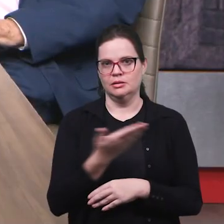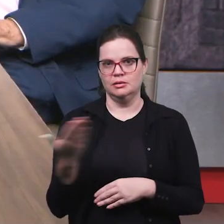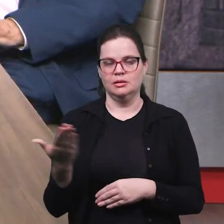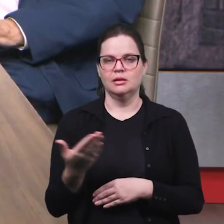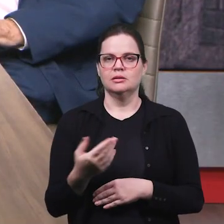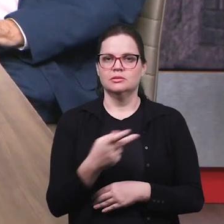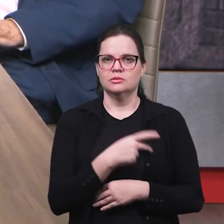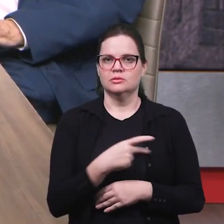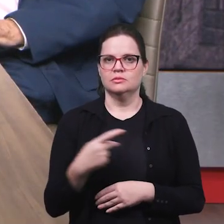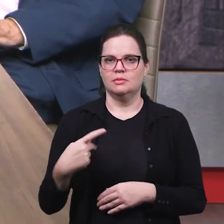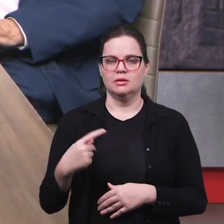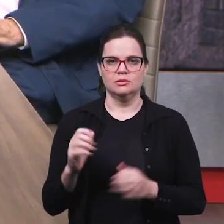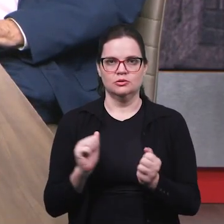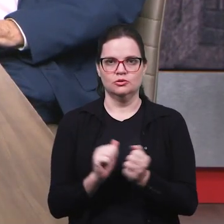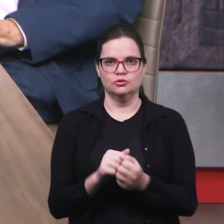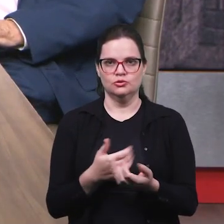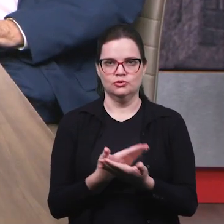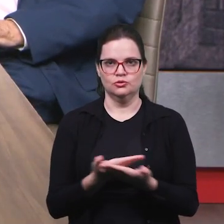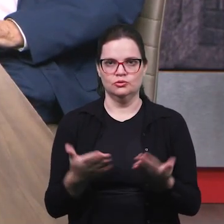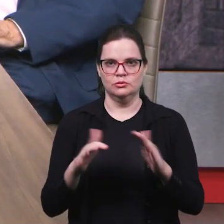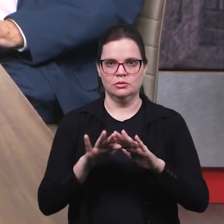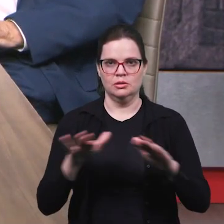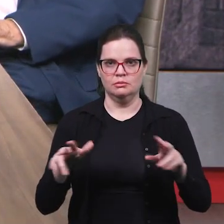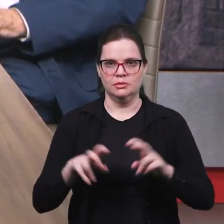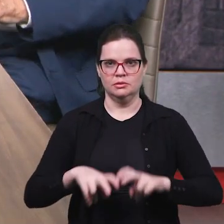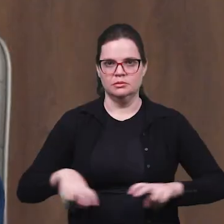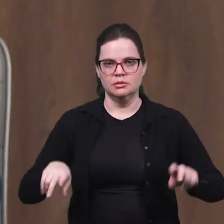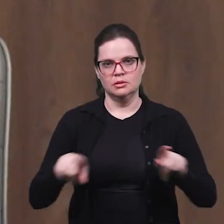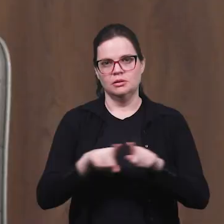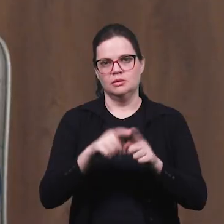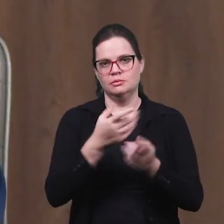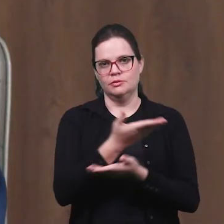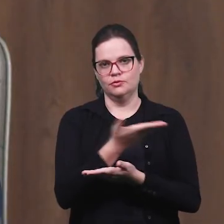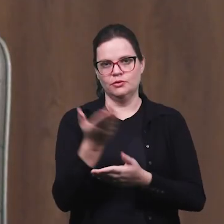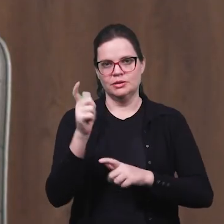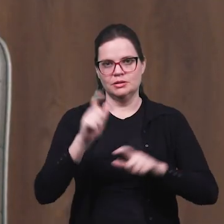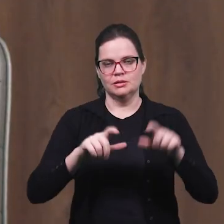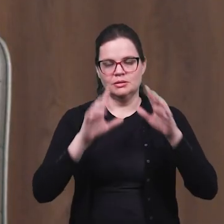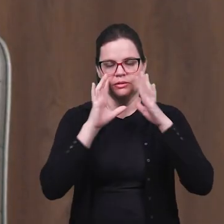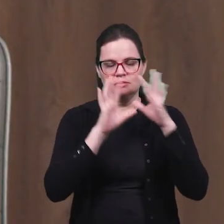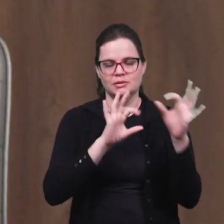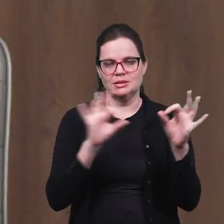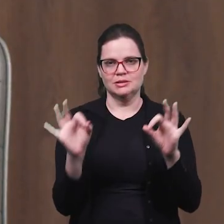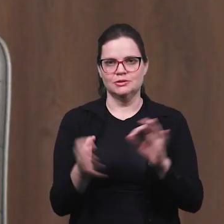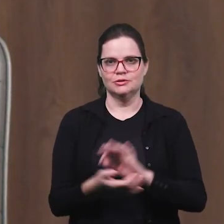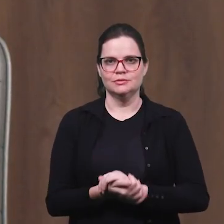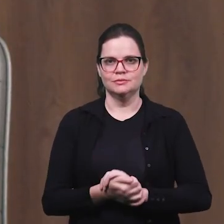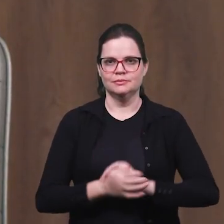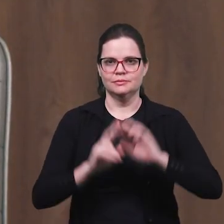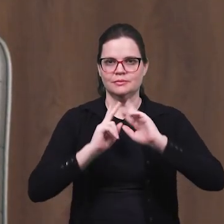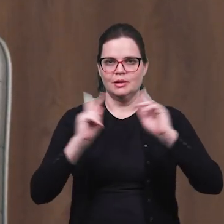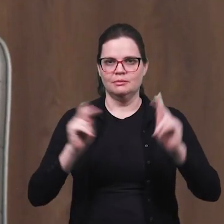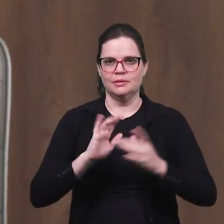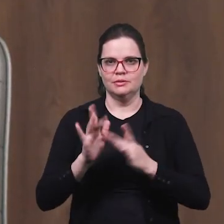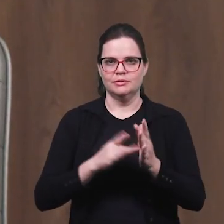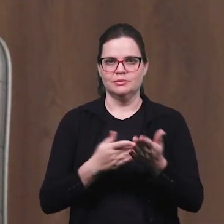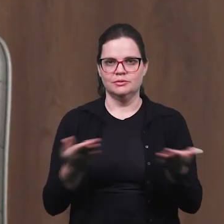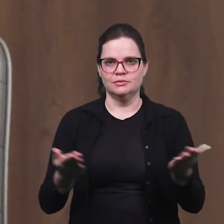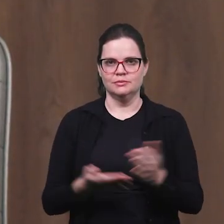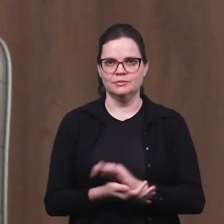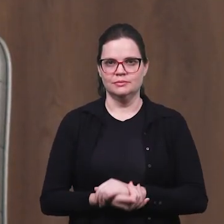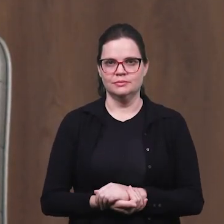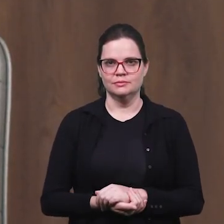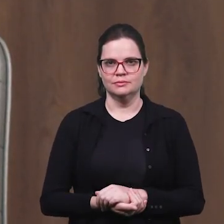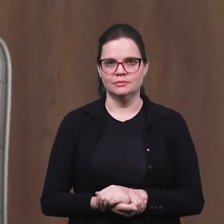dos nossos companheiros que fazem parte aqui da mesa e também a presença dos irmãos que acompanham conosco. A paz do